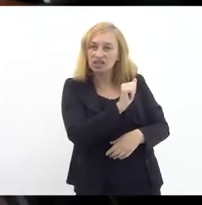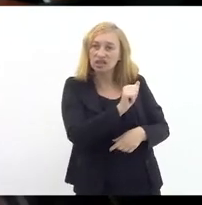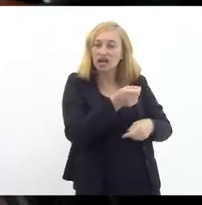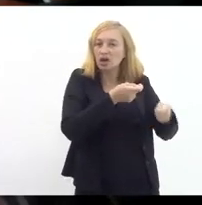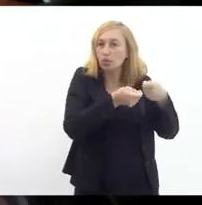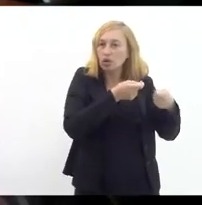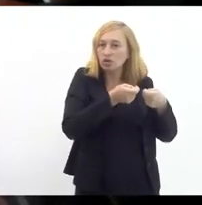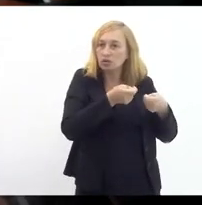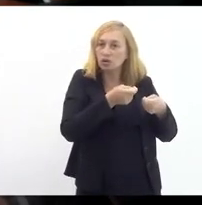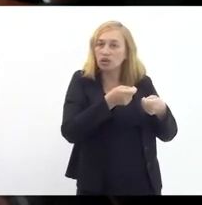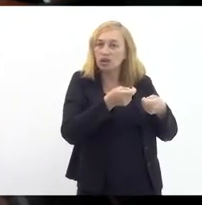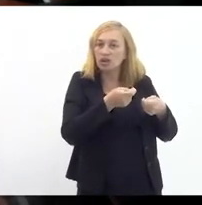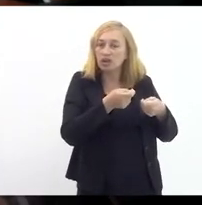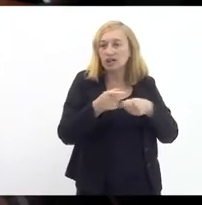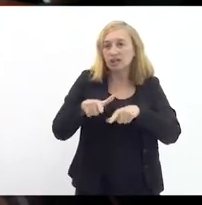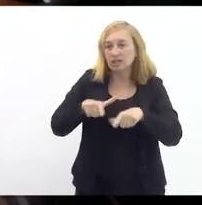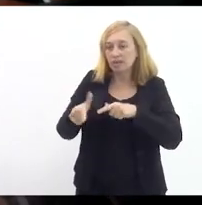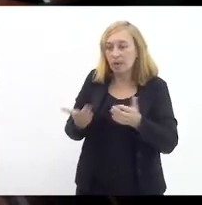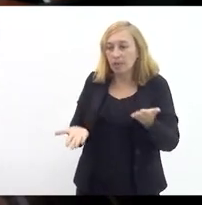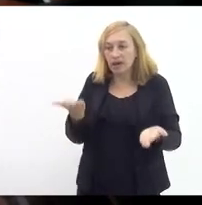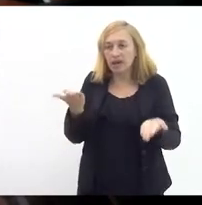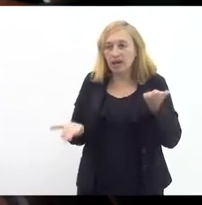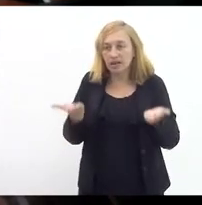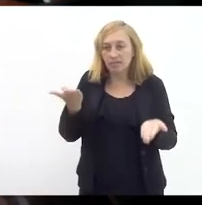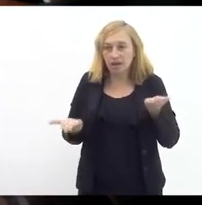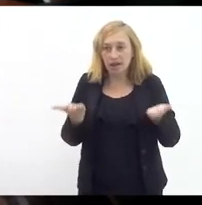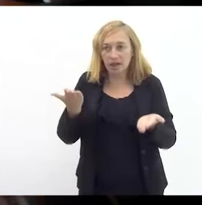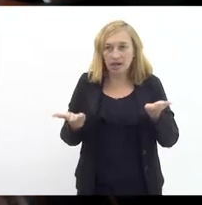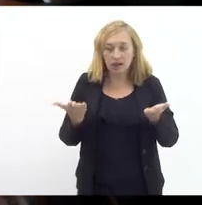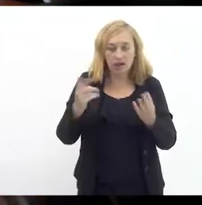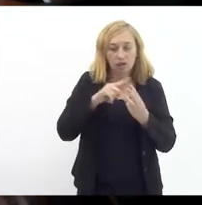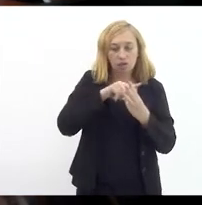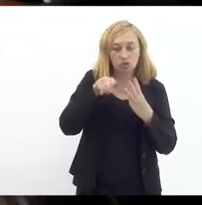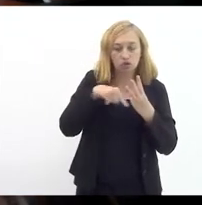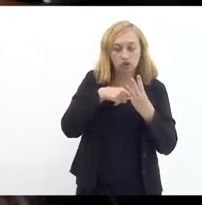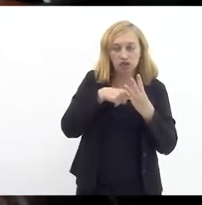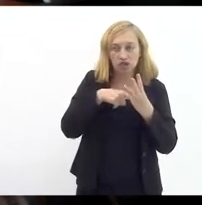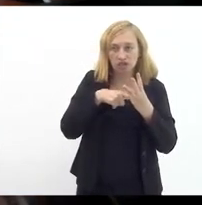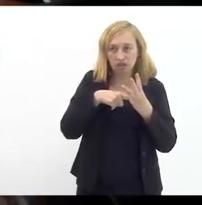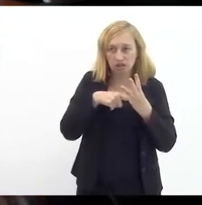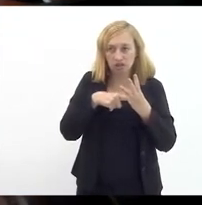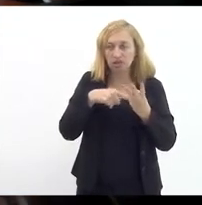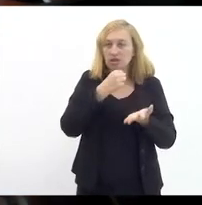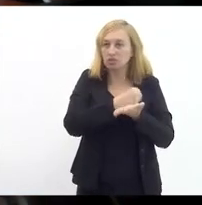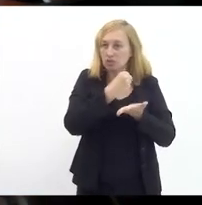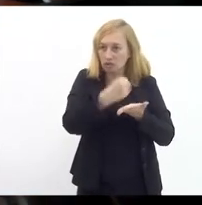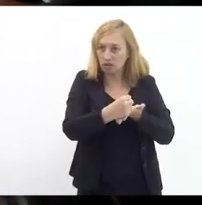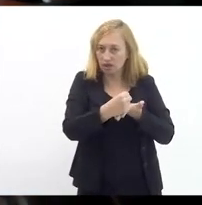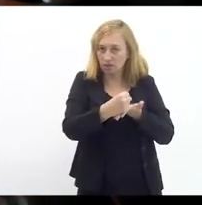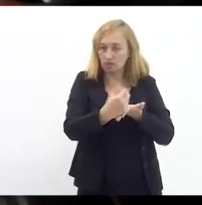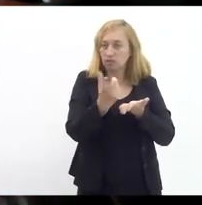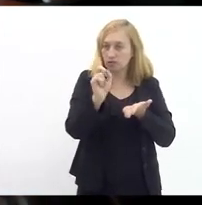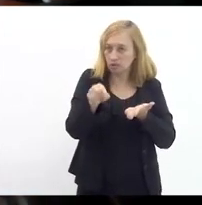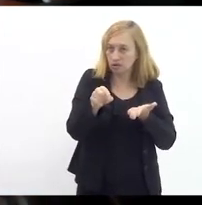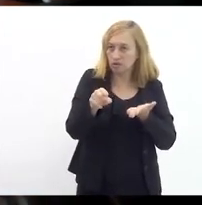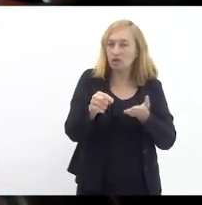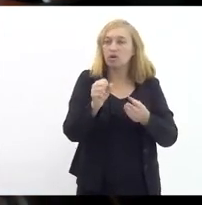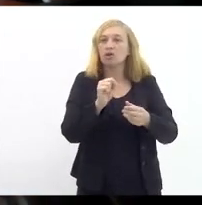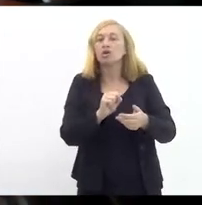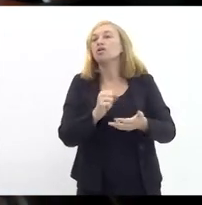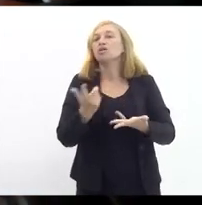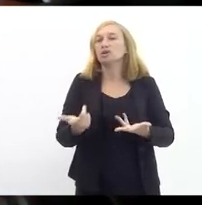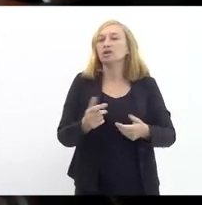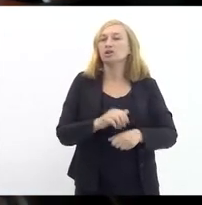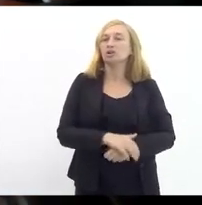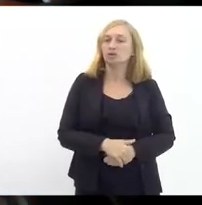trabalha para equilibrar os interesses dos três envolvidos do contrato de concessão, dentre eles o poder